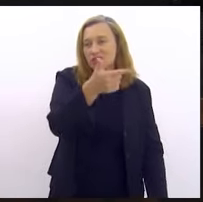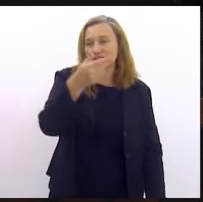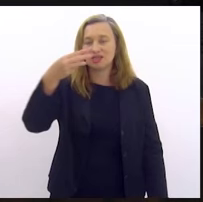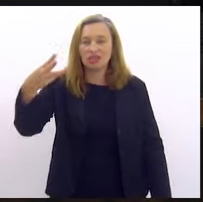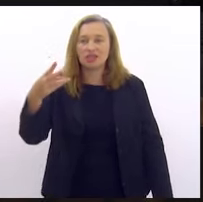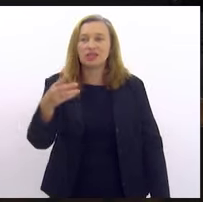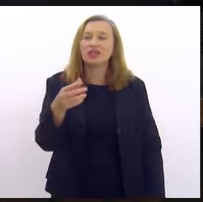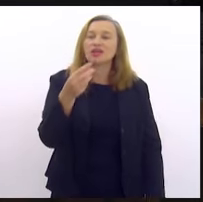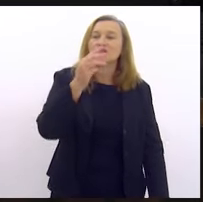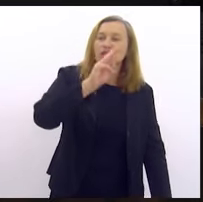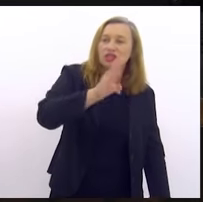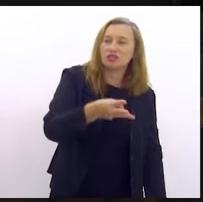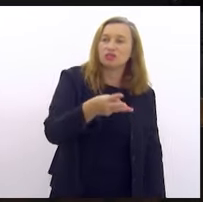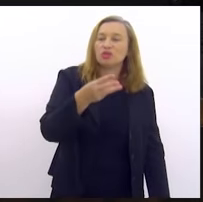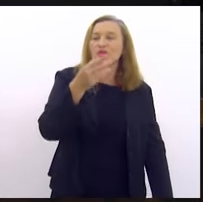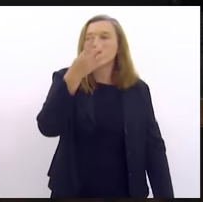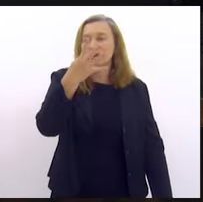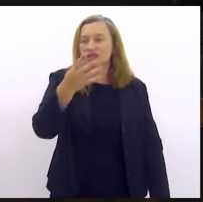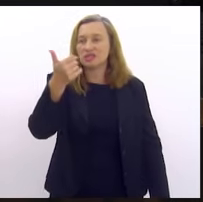3400-A/20,